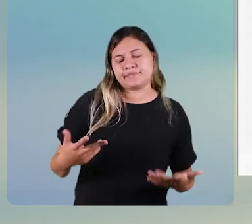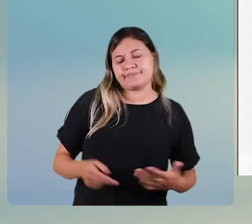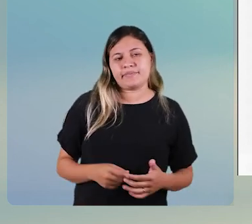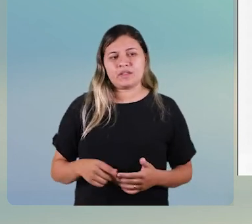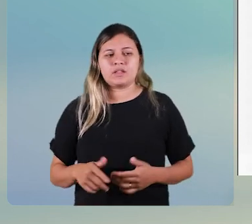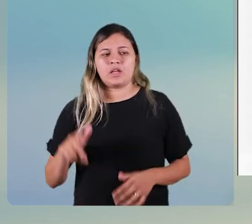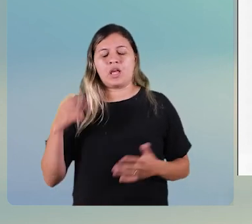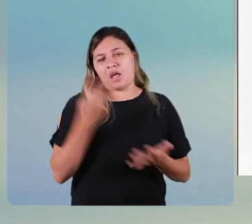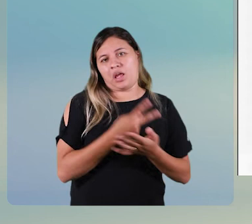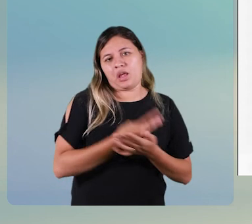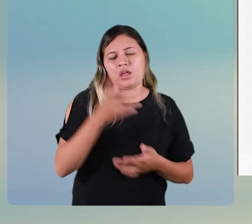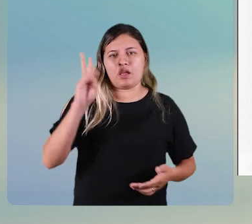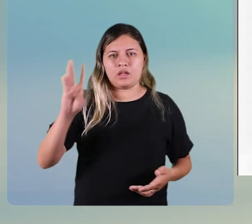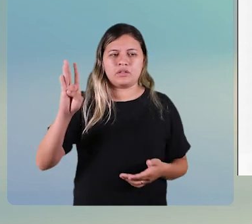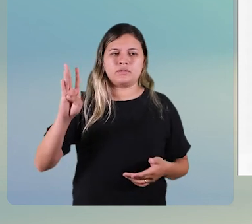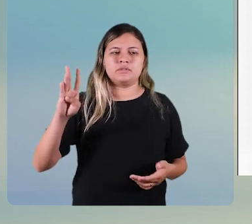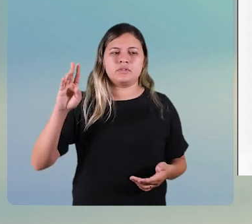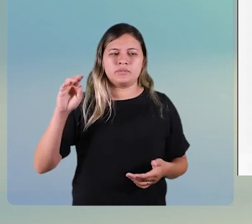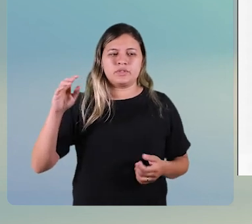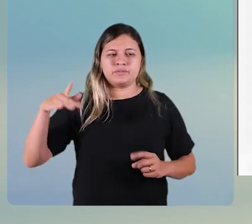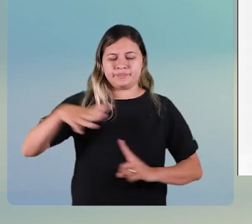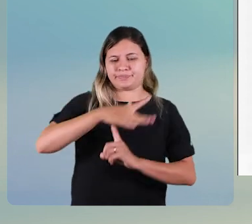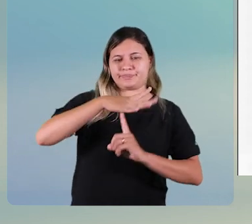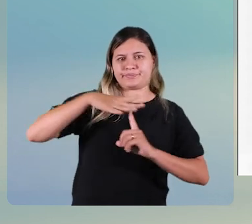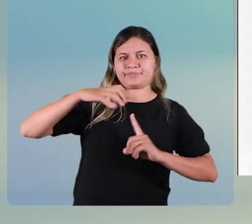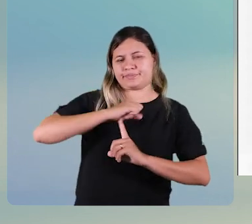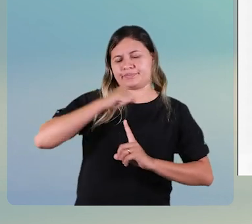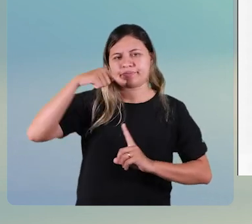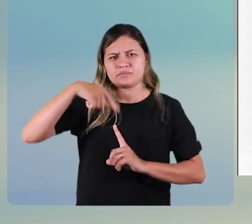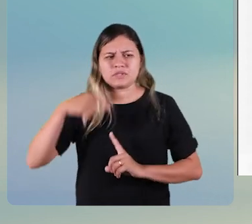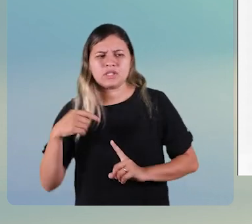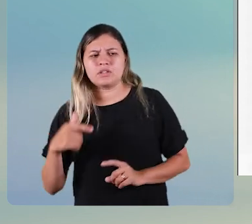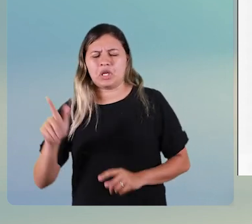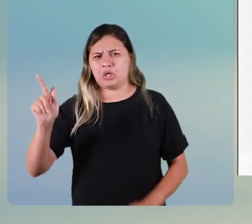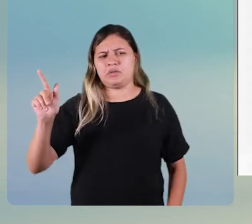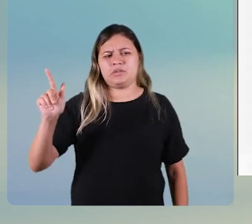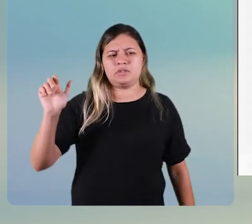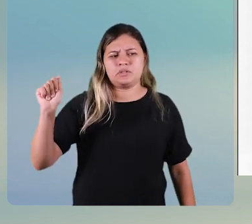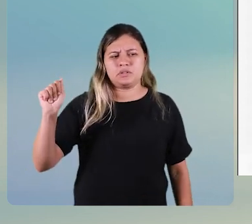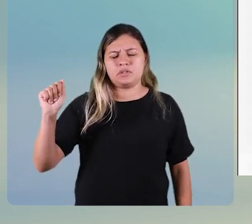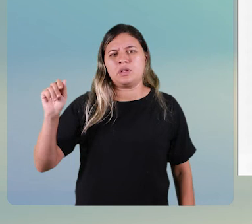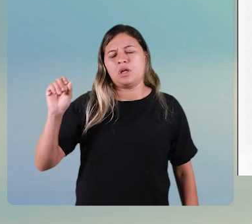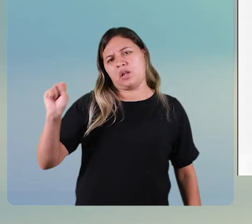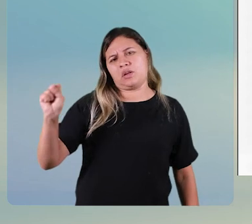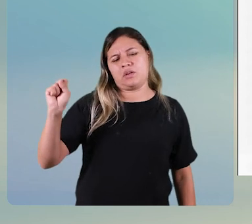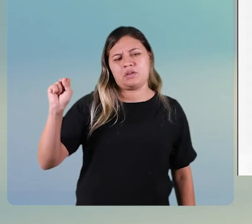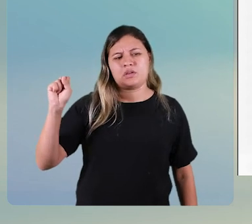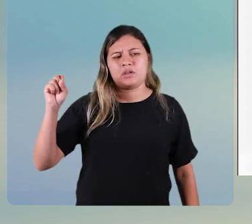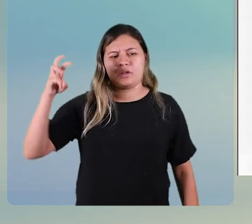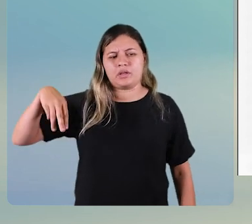Pessoal, o que está errado aí é a questão dos fungos decompositores, tá? Porque o gás metano, ele vai ser formado, na verdade,